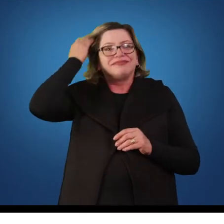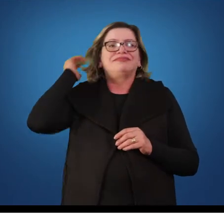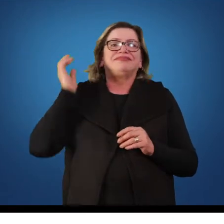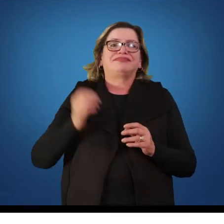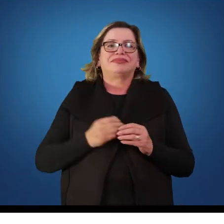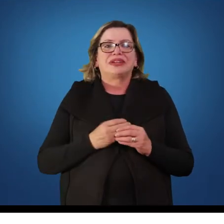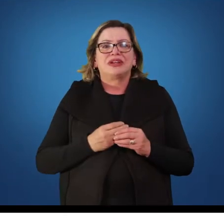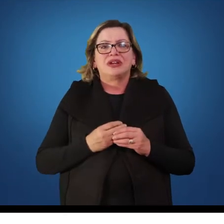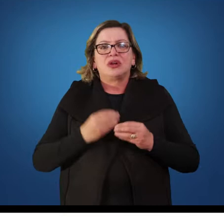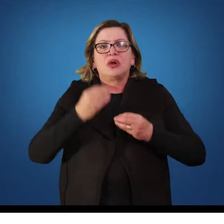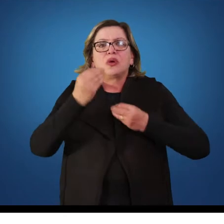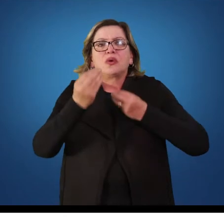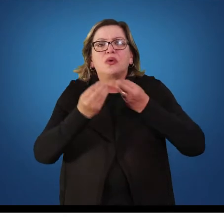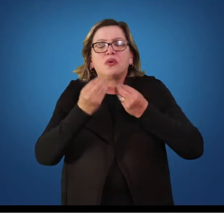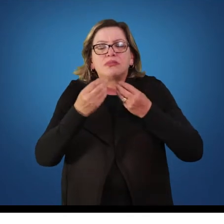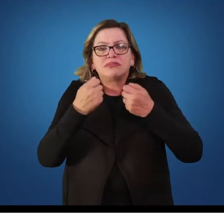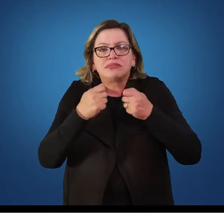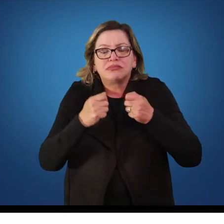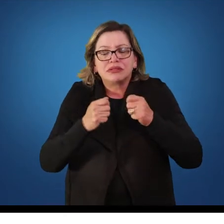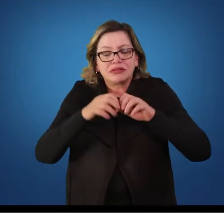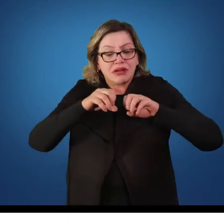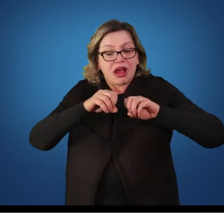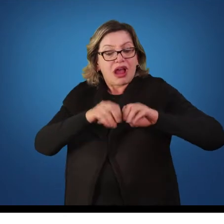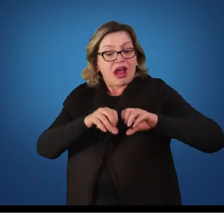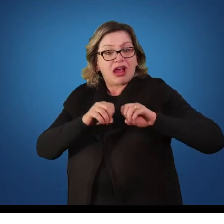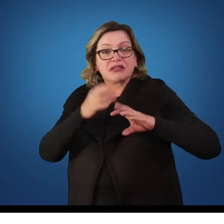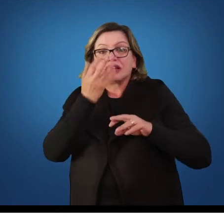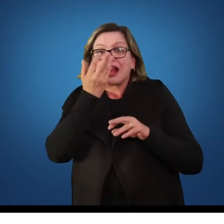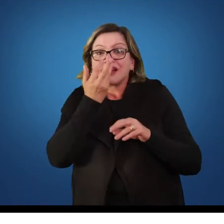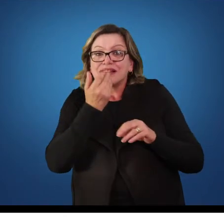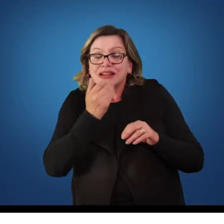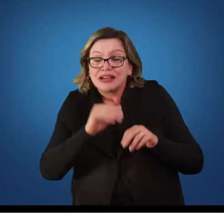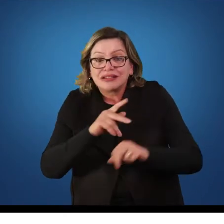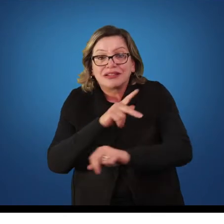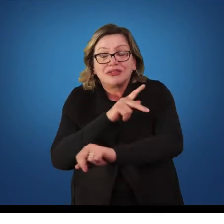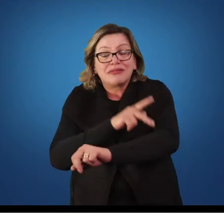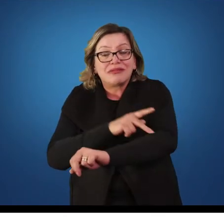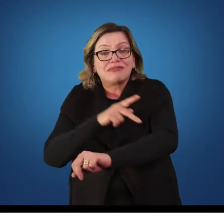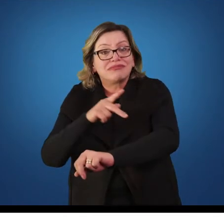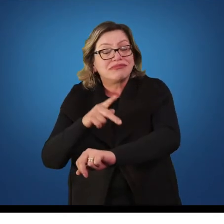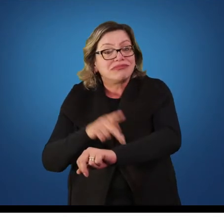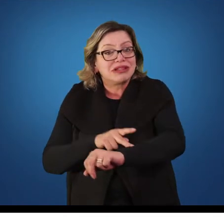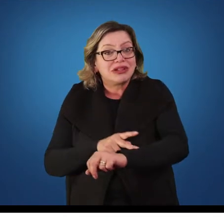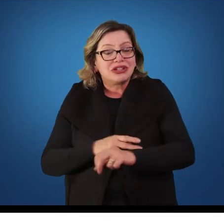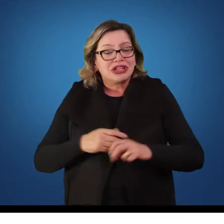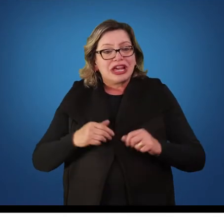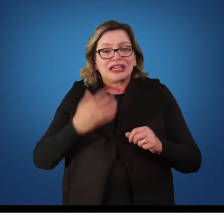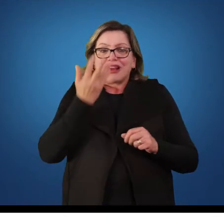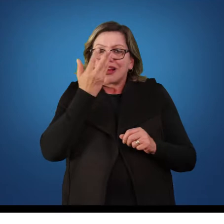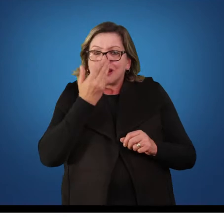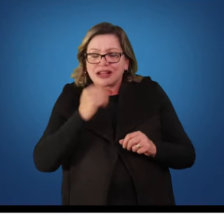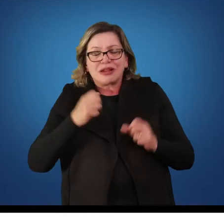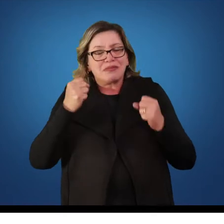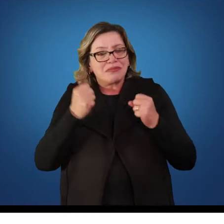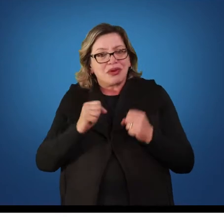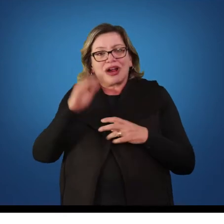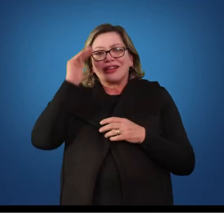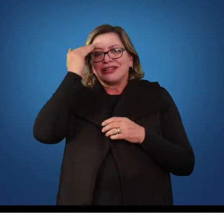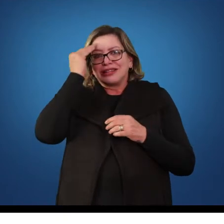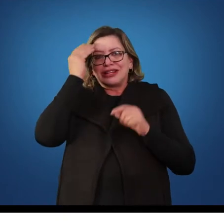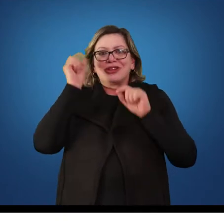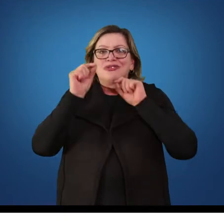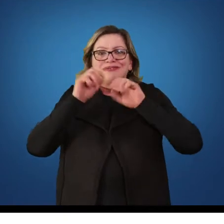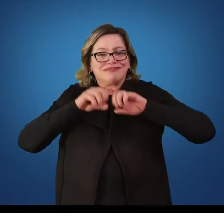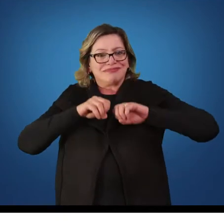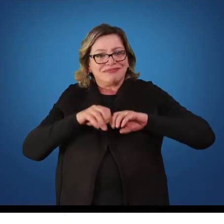como que eu digo trabalhar com a criança dentro de uma pedagogia que ela consiga entender o que o passo a